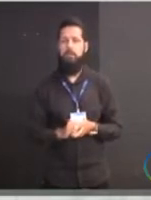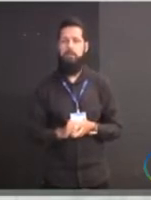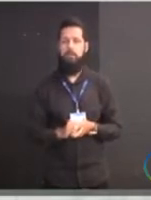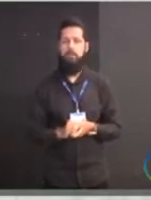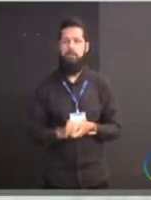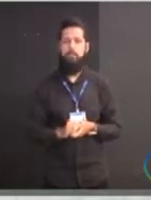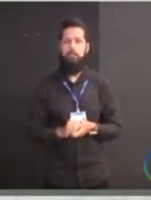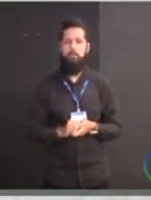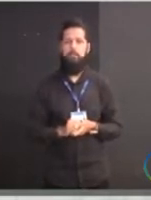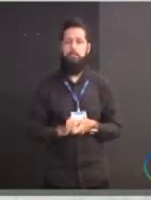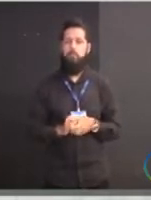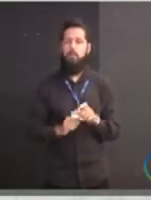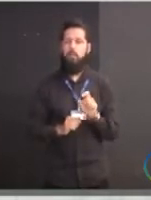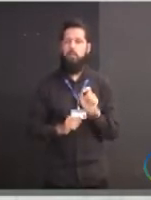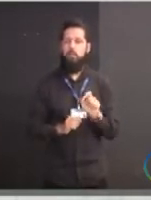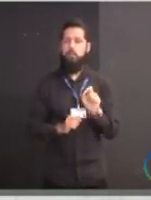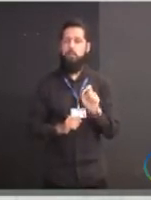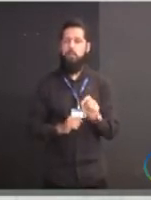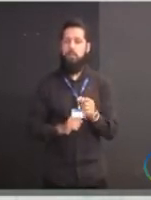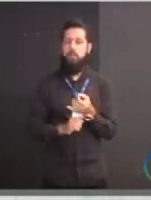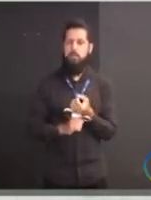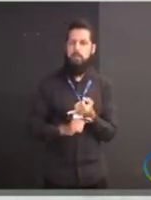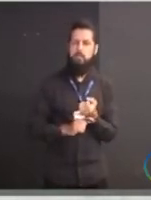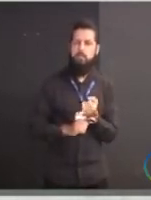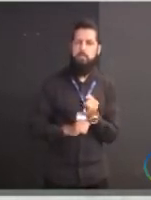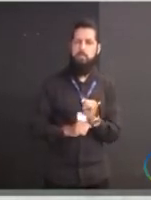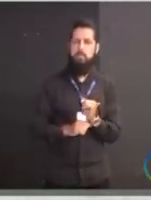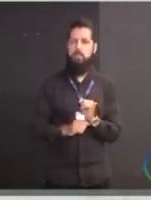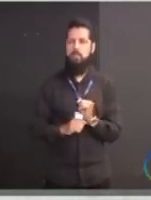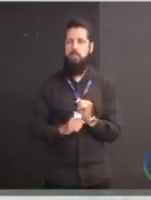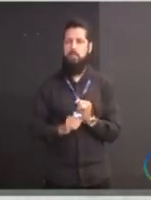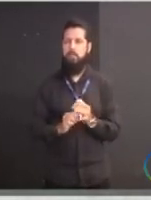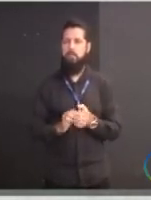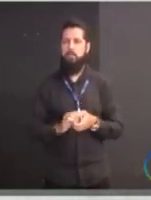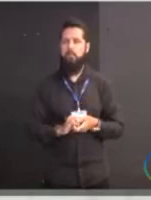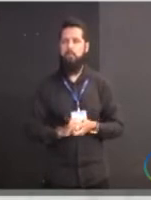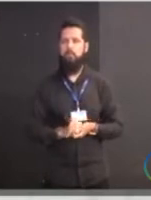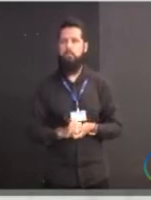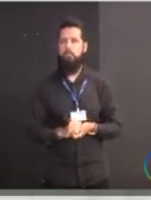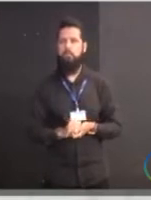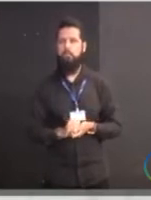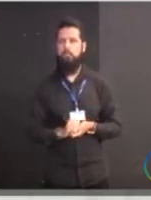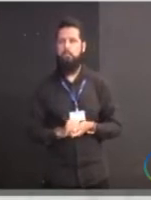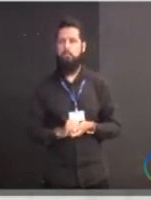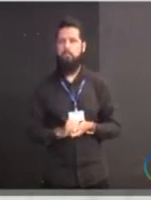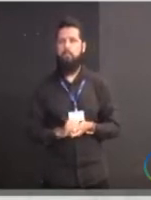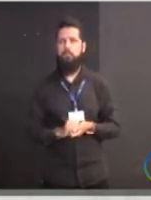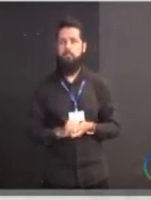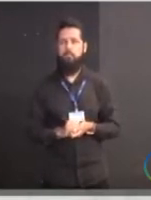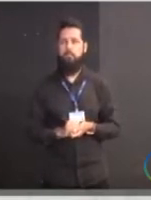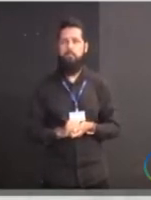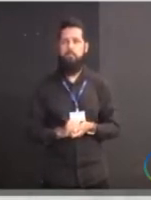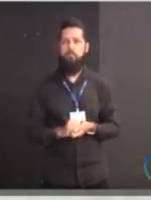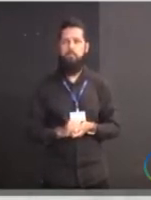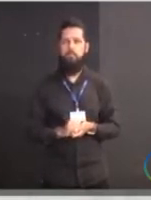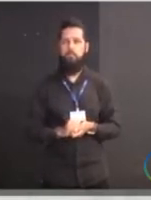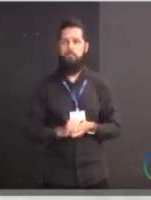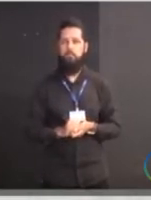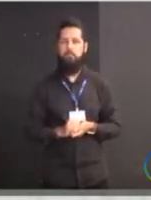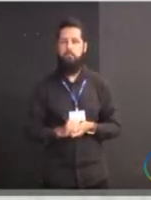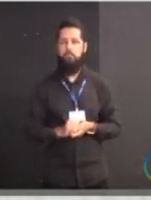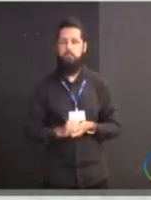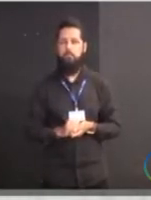moral que se sucedem umas às outras, convidando a nossa atenção para uma época